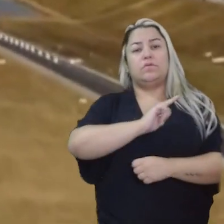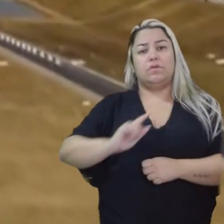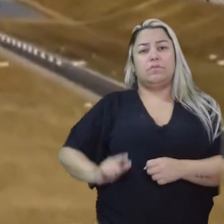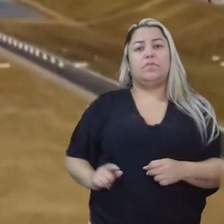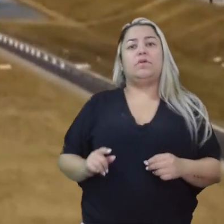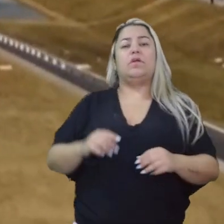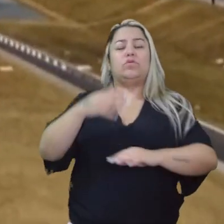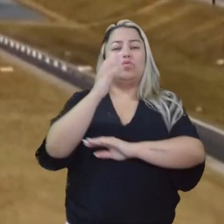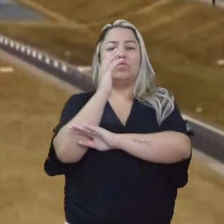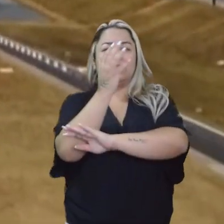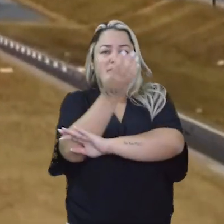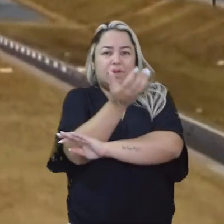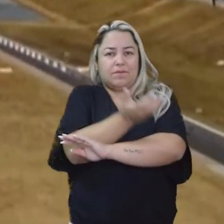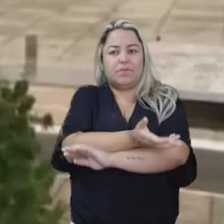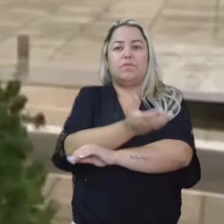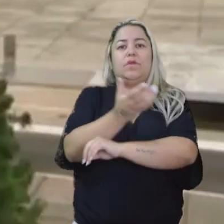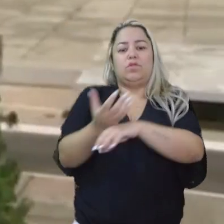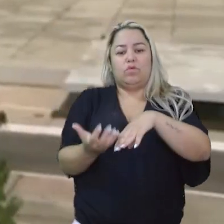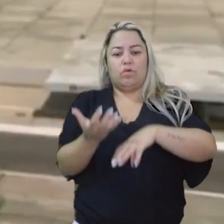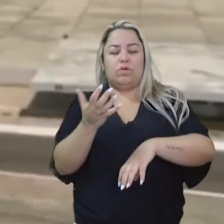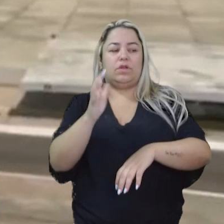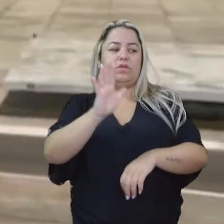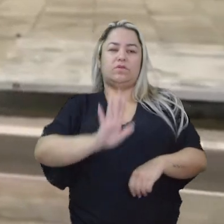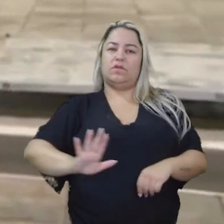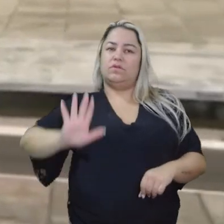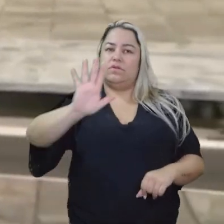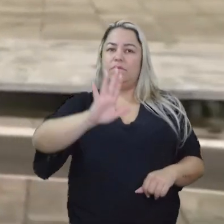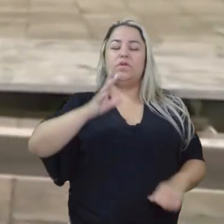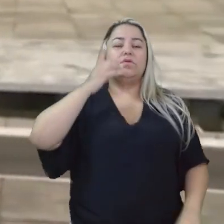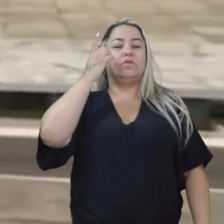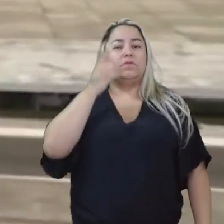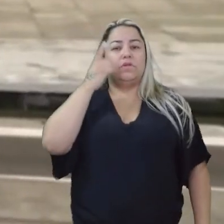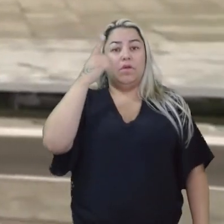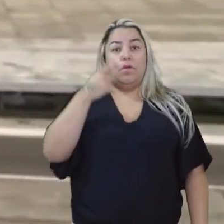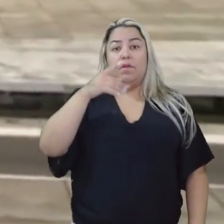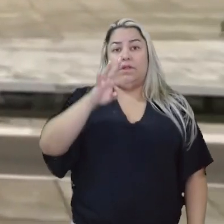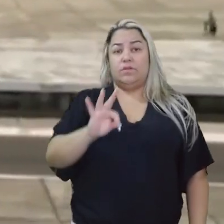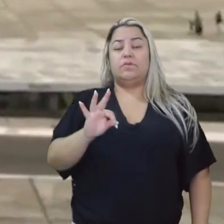no combate ao desmatamento, no Congresso Nacional, os